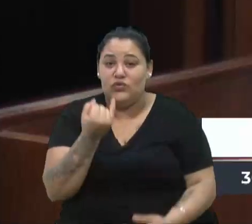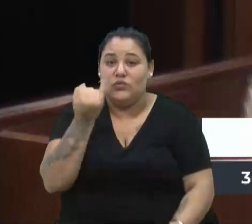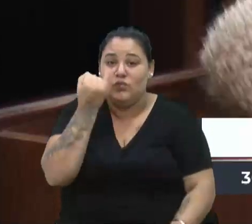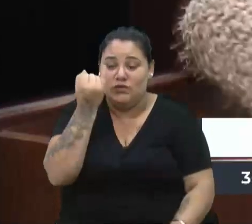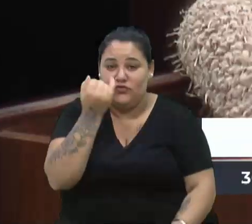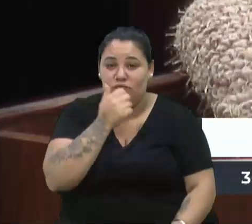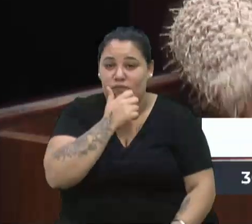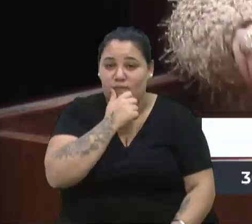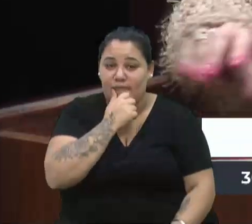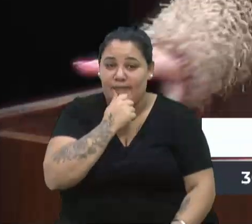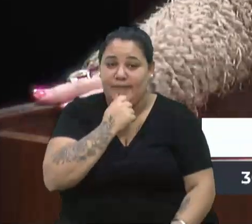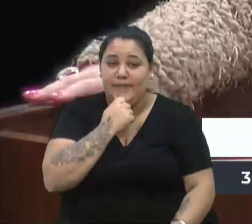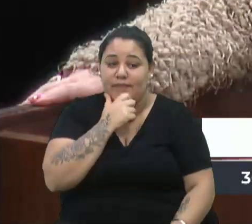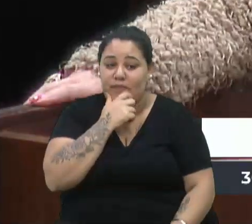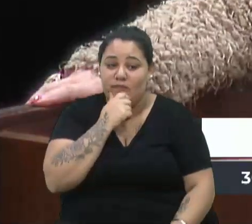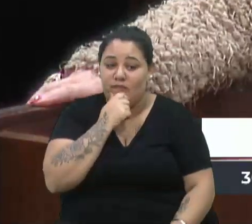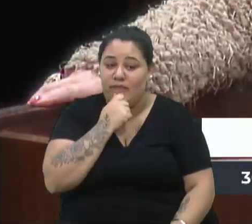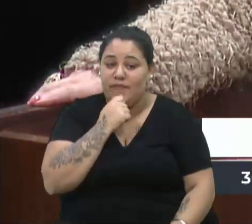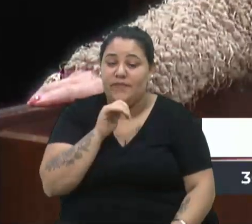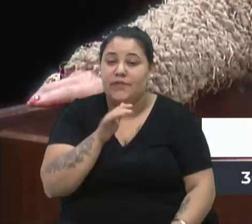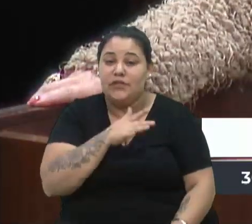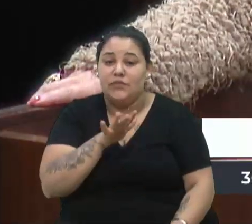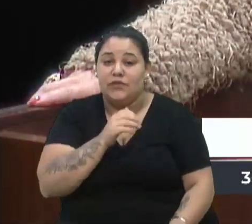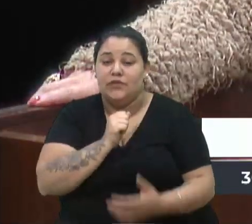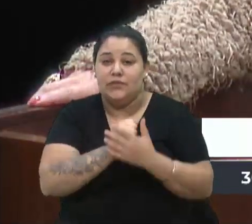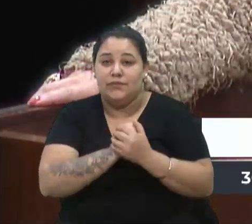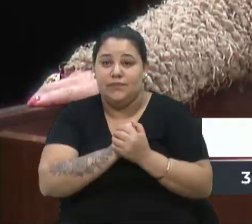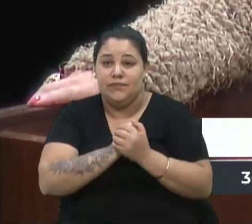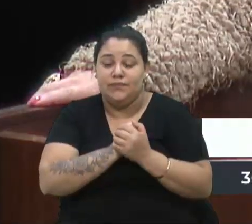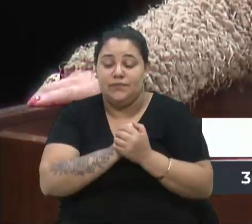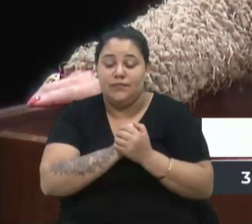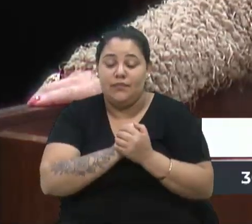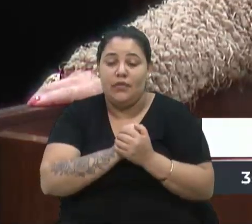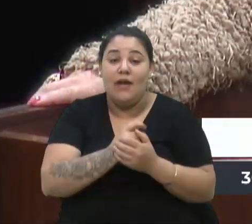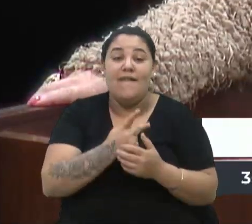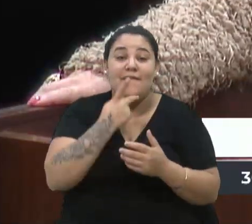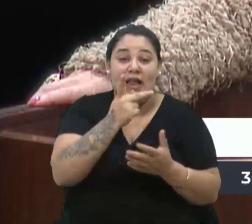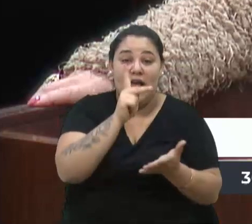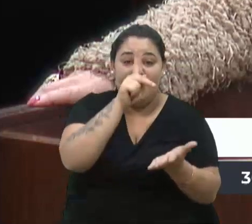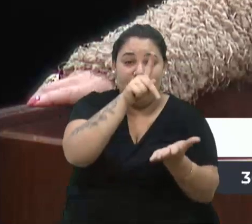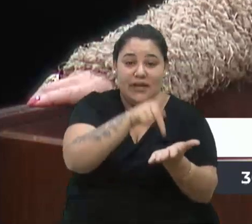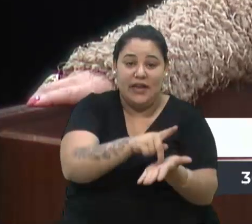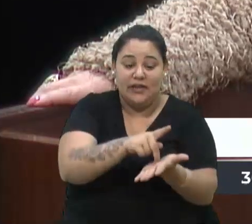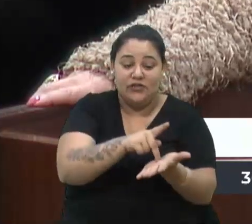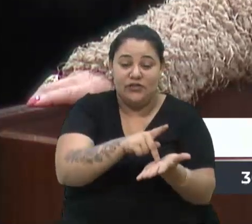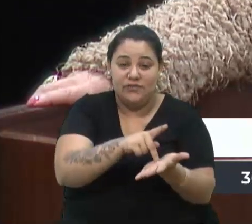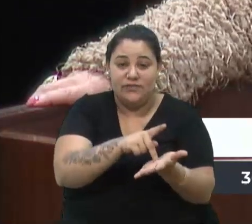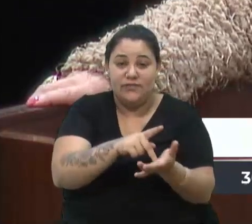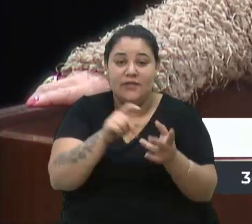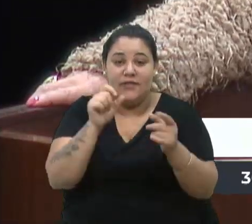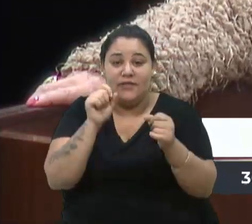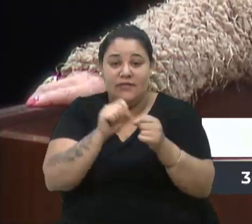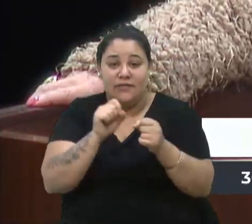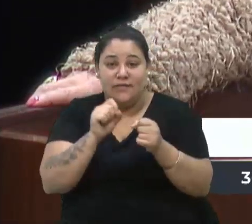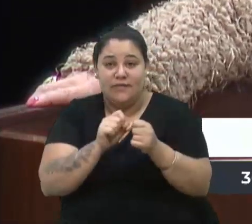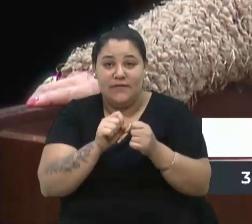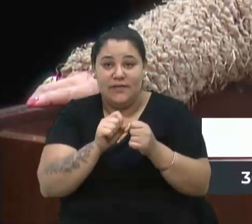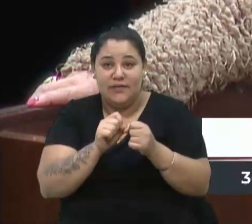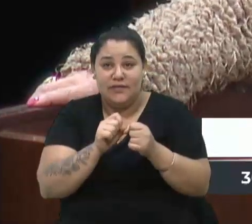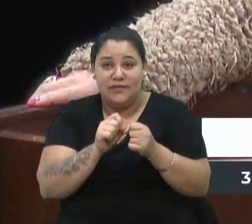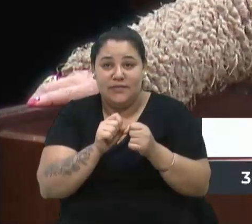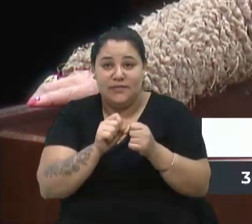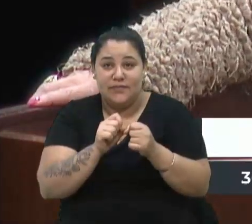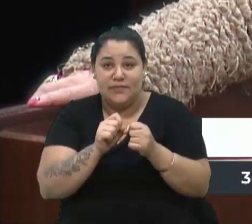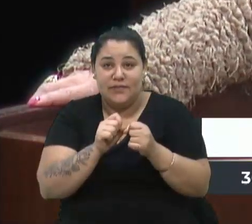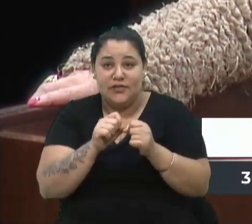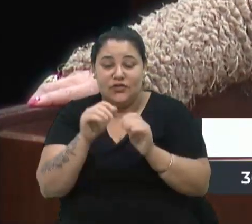que é mais ou menos assim: falar a verdade faz parte do processo de união e